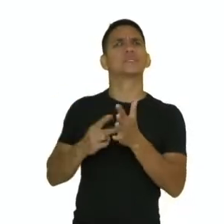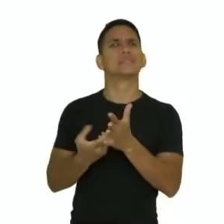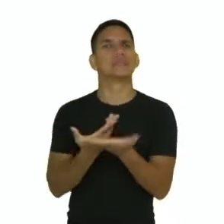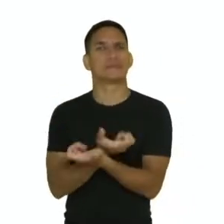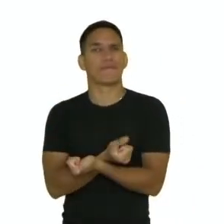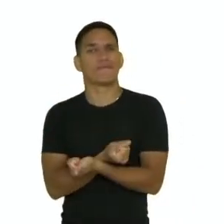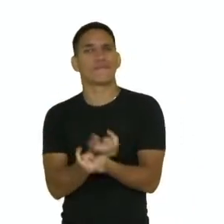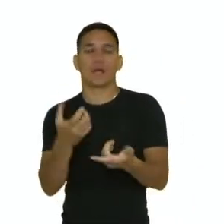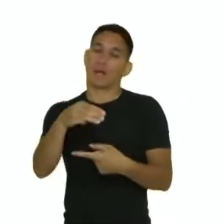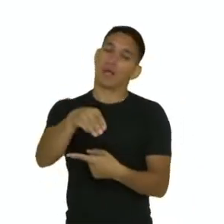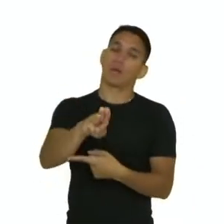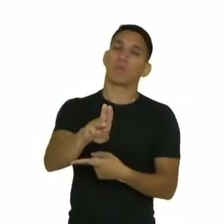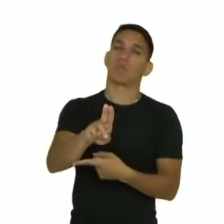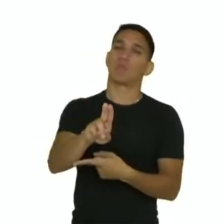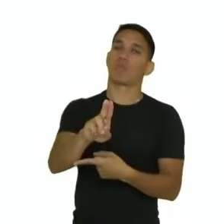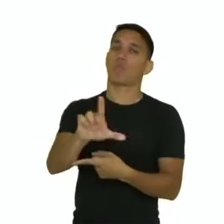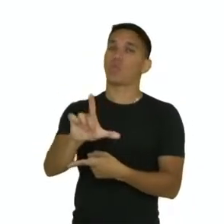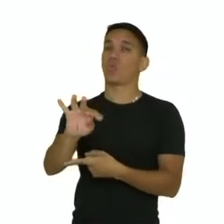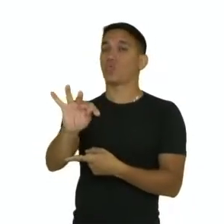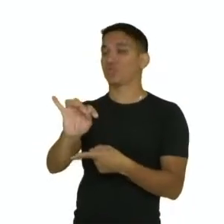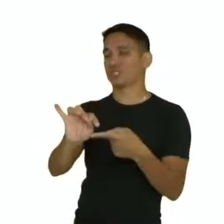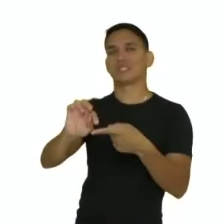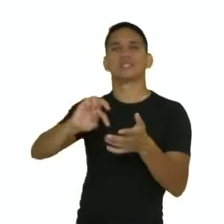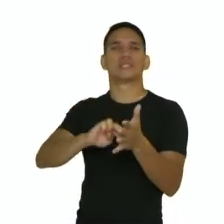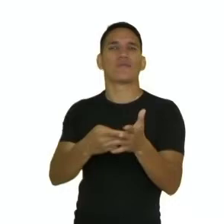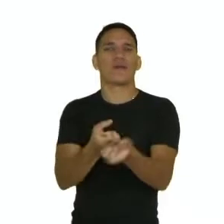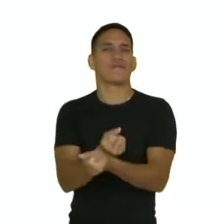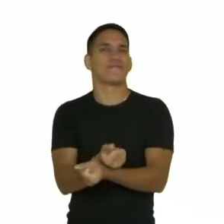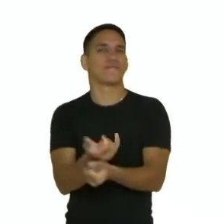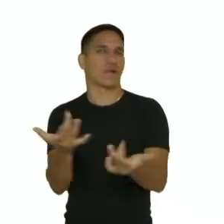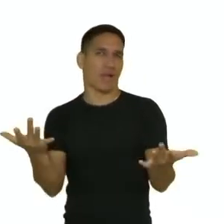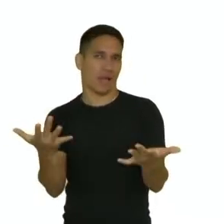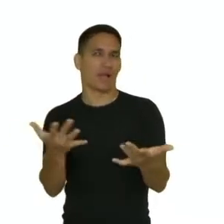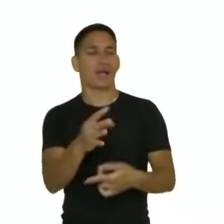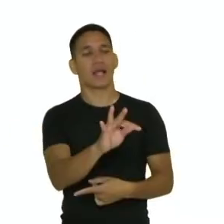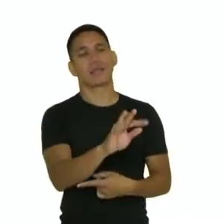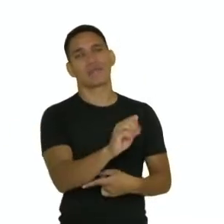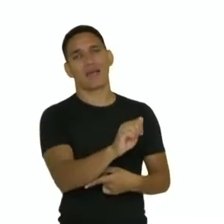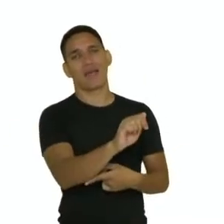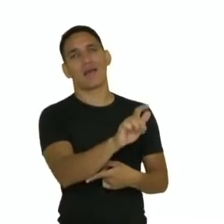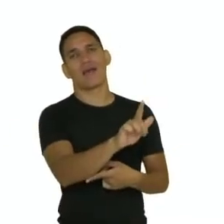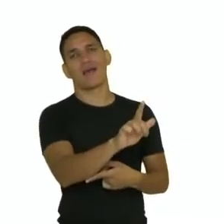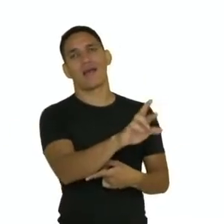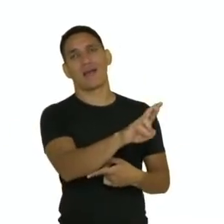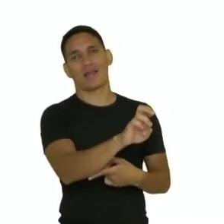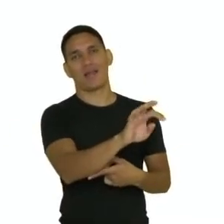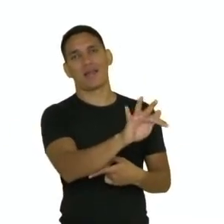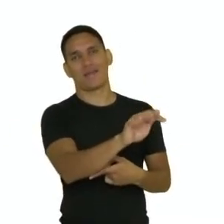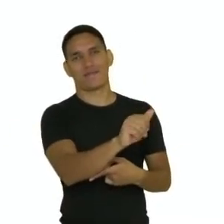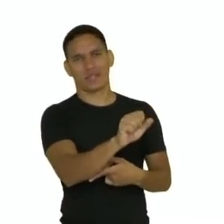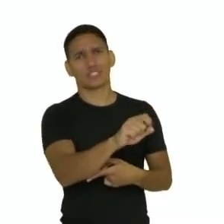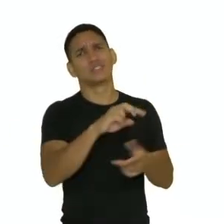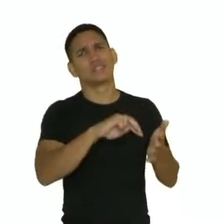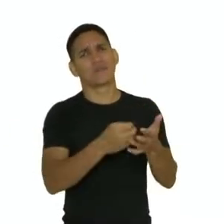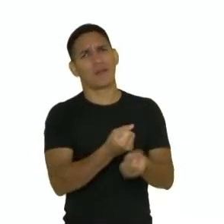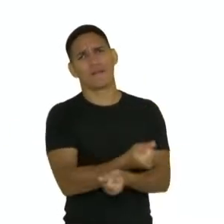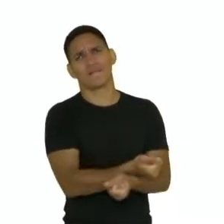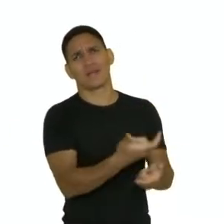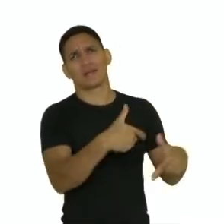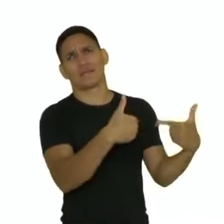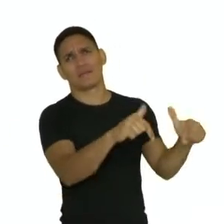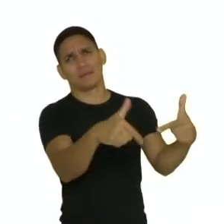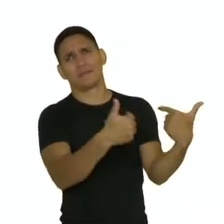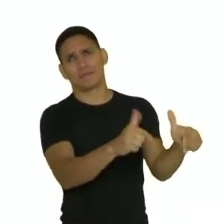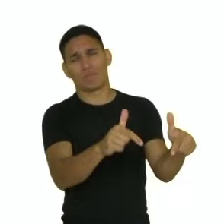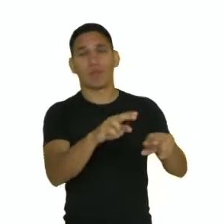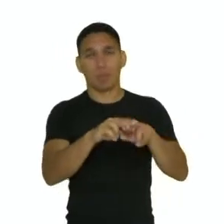várias, da ideia de várias coisas acontecendo, e no caso tarefas, então várias tarefas acontecendo ao mesmo tempo, né? E aqui a gente